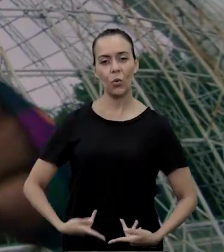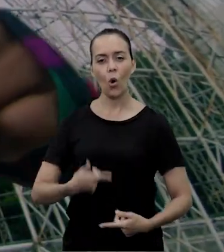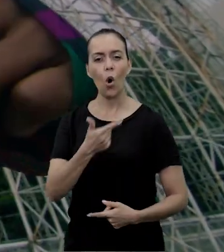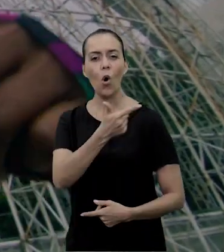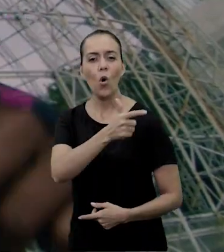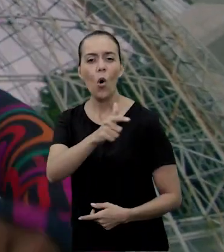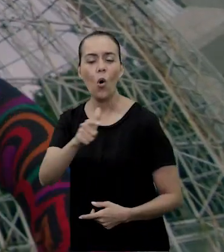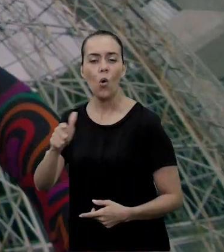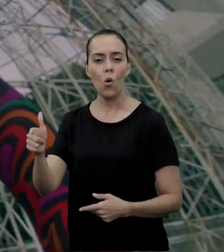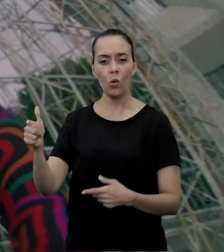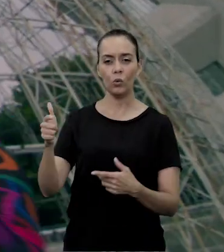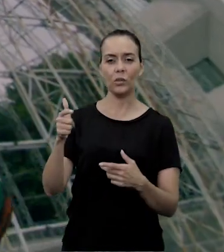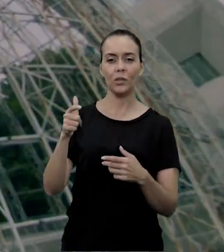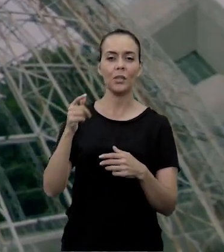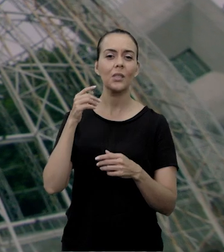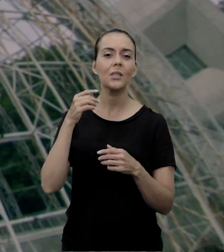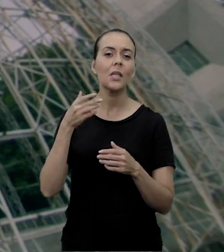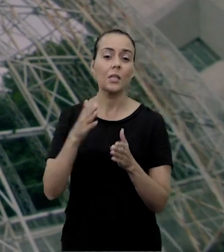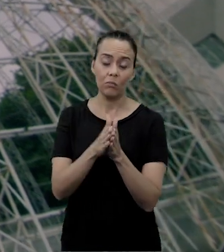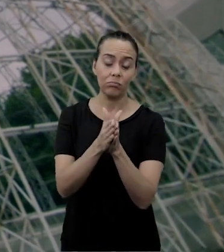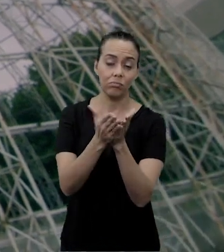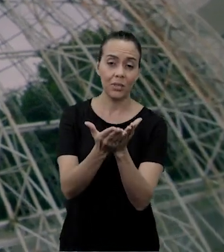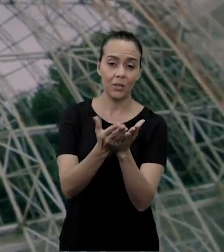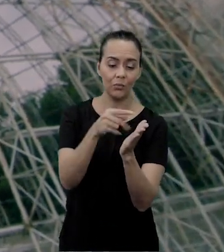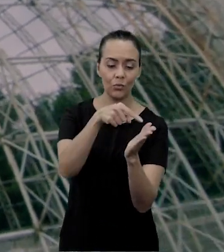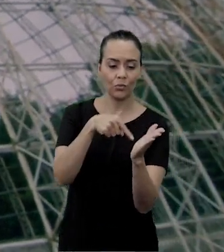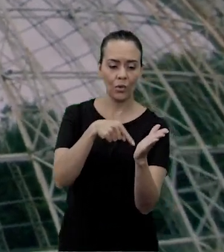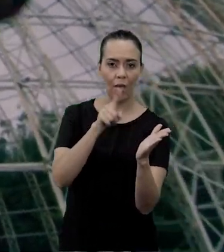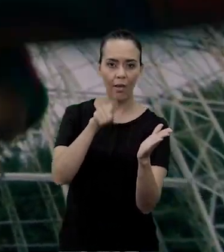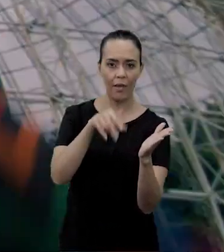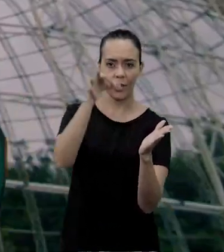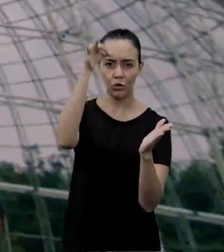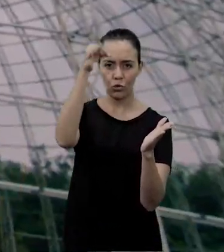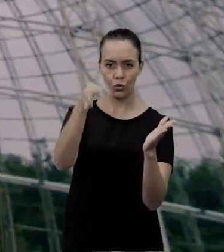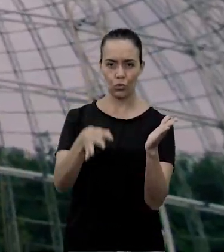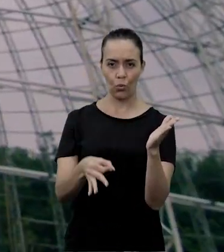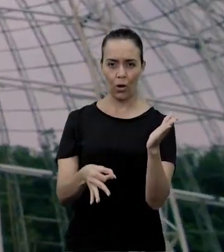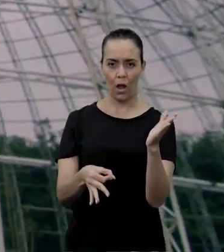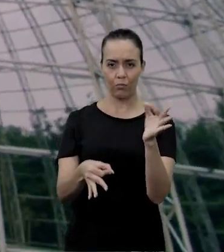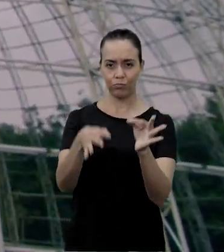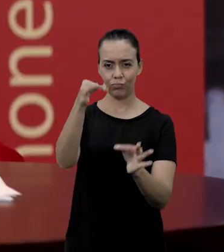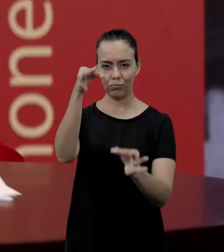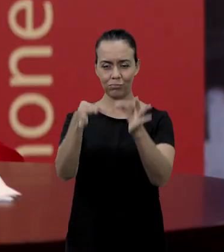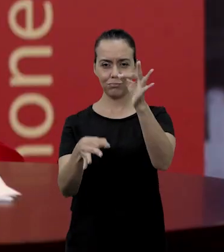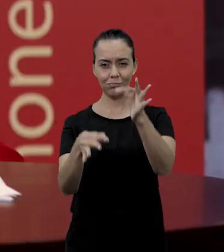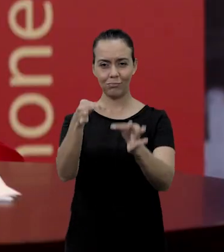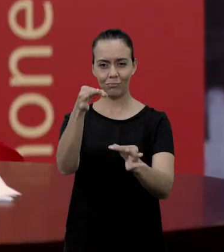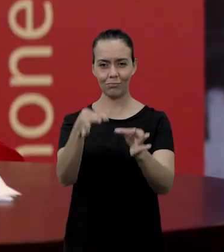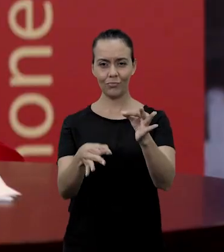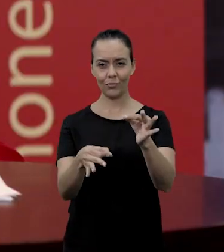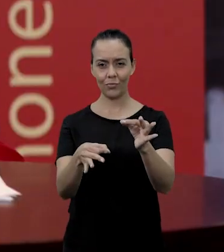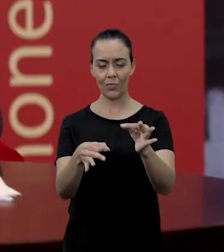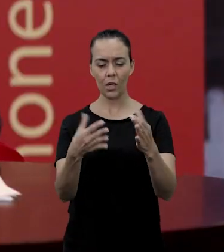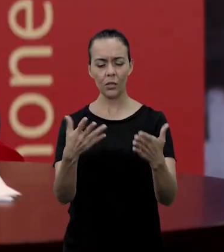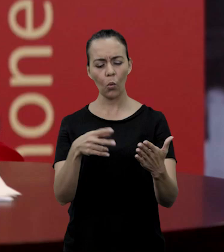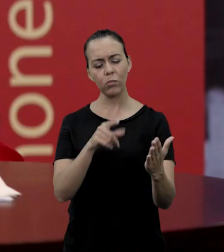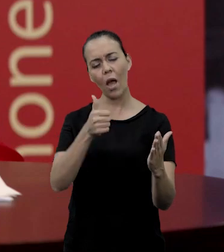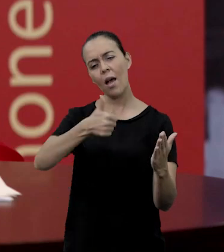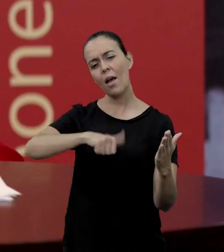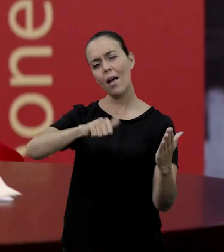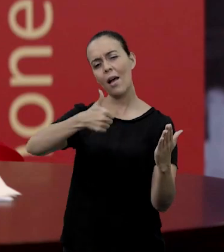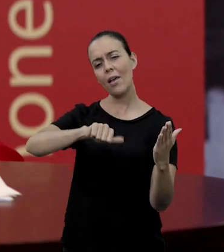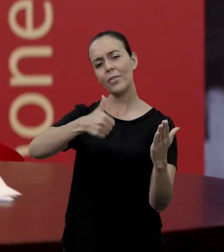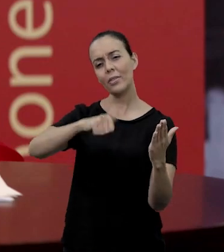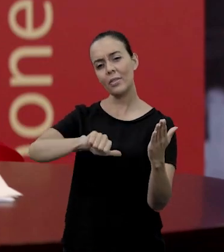Eichmann em Jerusalém é um livro sobre o julgamento específico. Então, ela faz esse